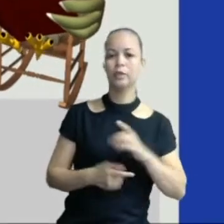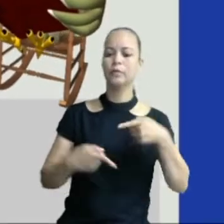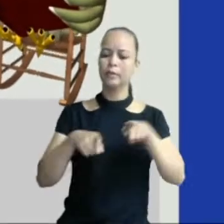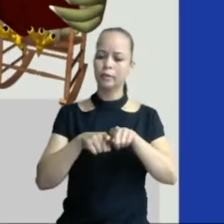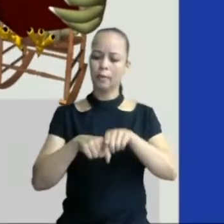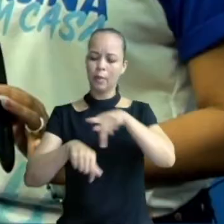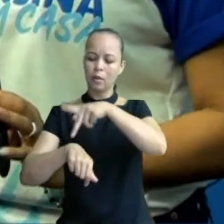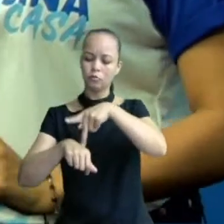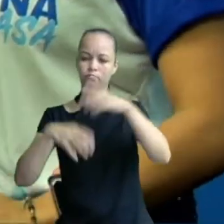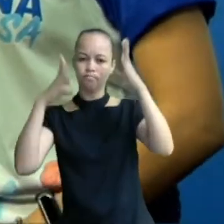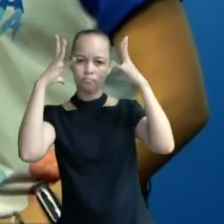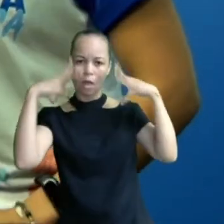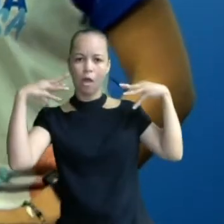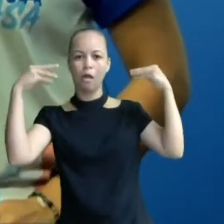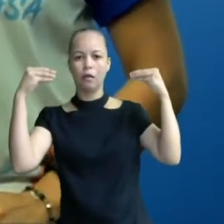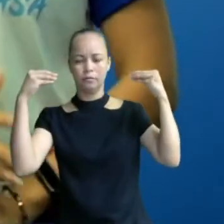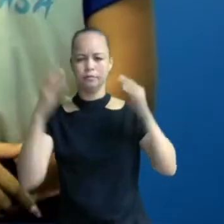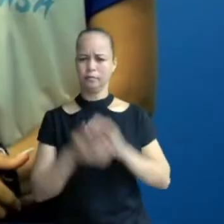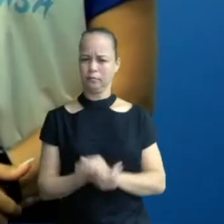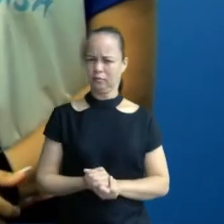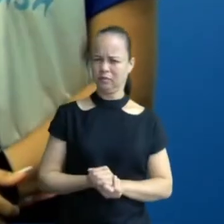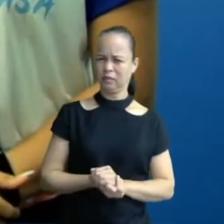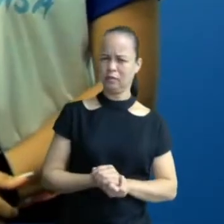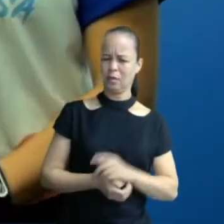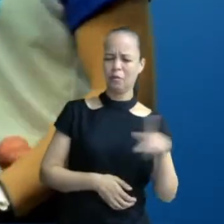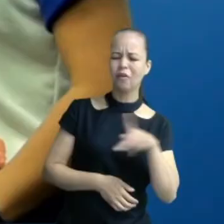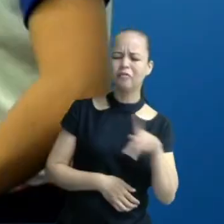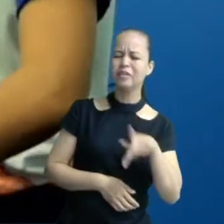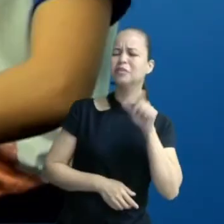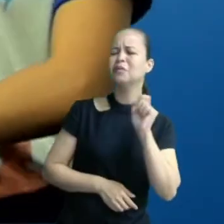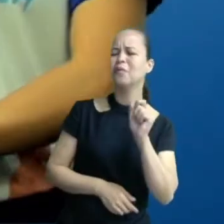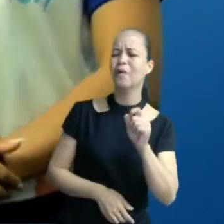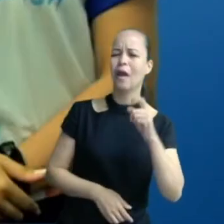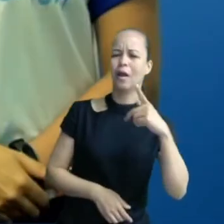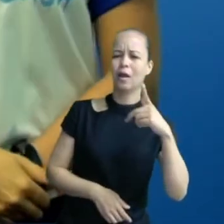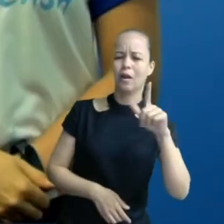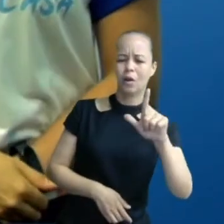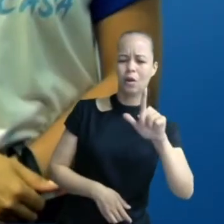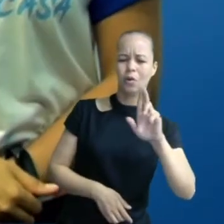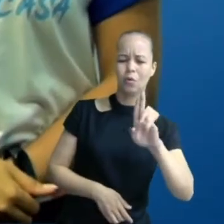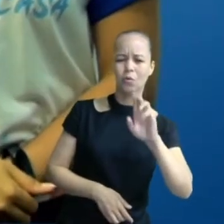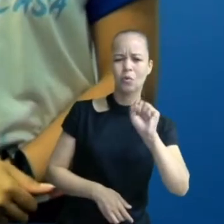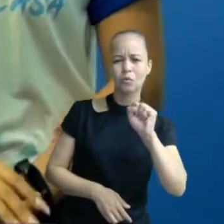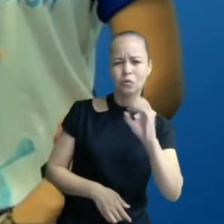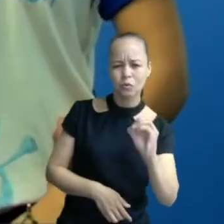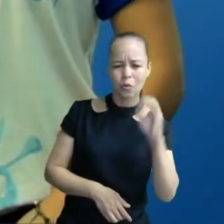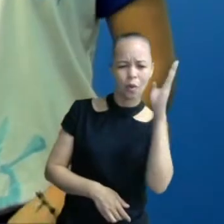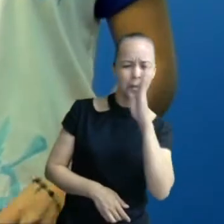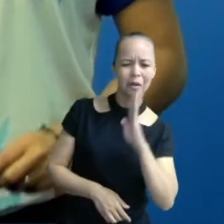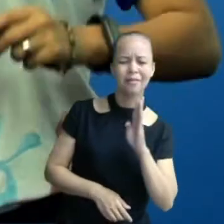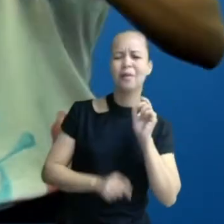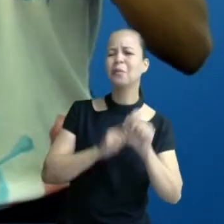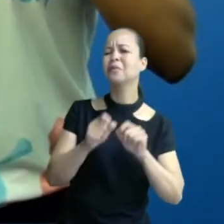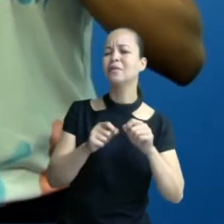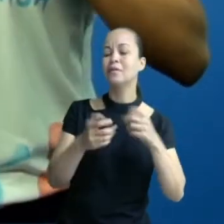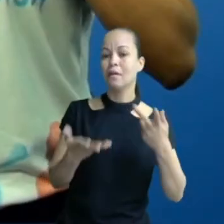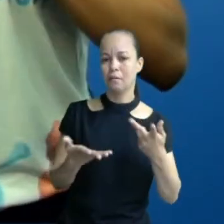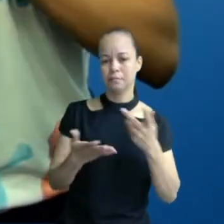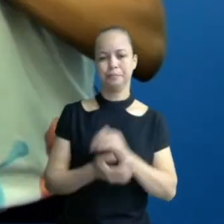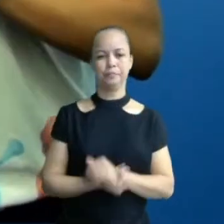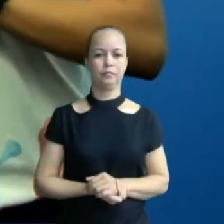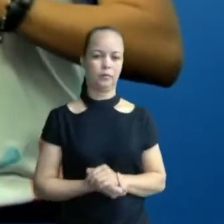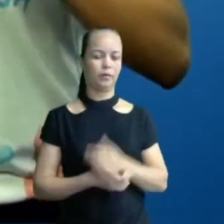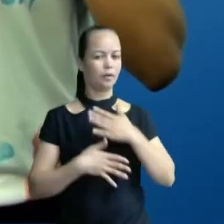holandeses. Opa, professora, que danada é luso brasileiros? O que é isso? Calma.